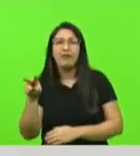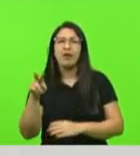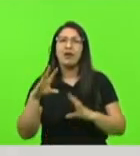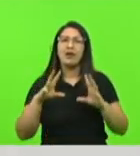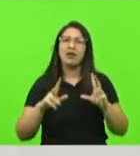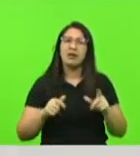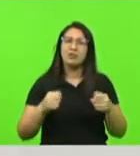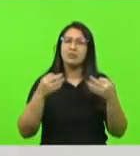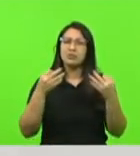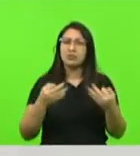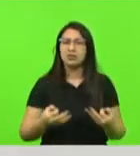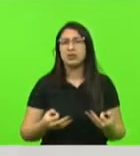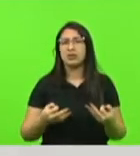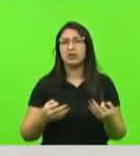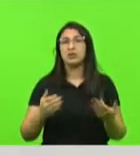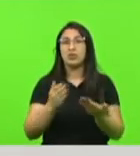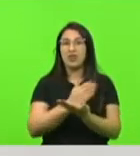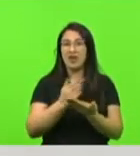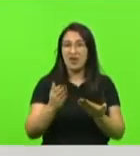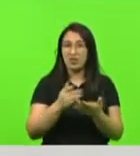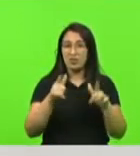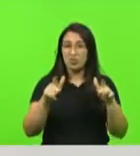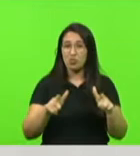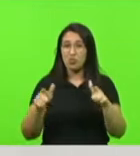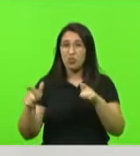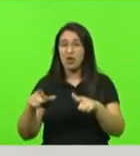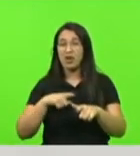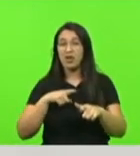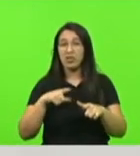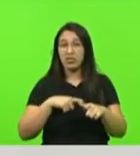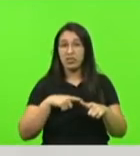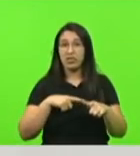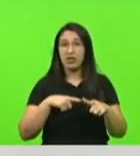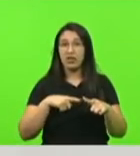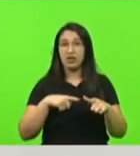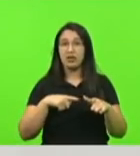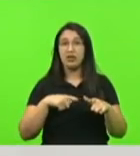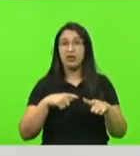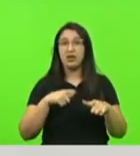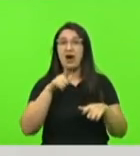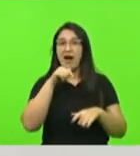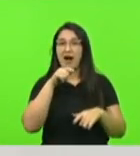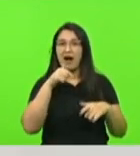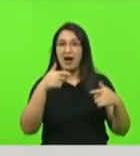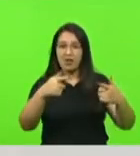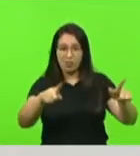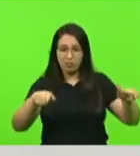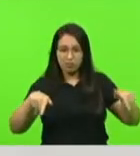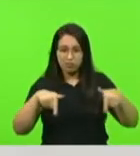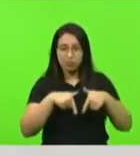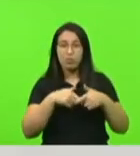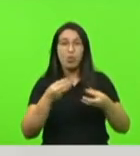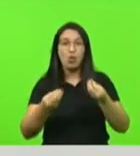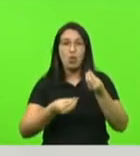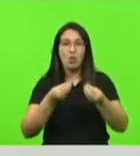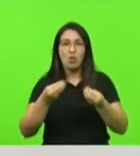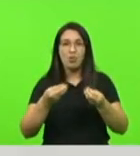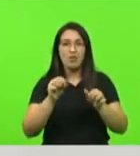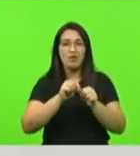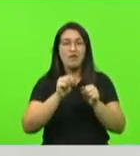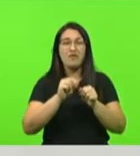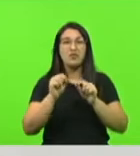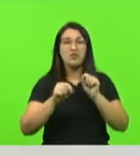amianto, caixas d'água, que são já proibidas com amianto. Nós estamos fazendo um levantamento completo da região metropolitana de